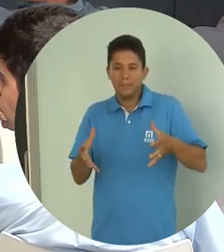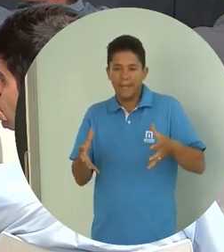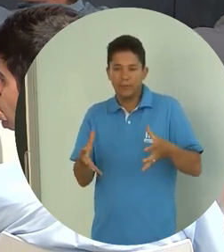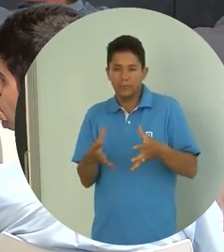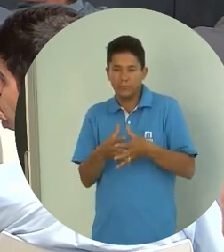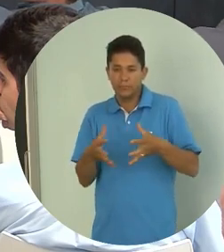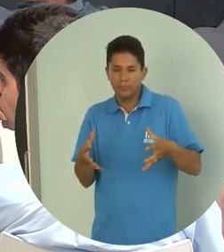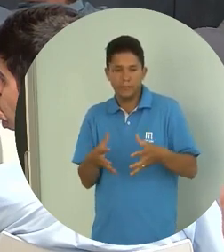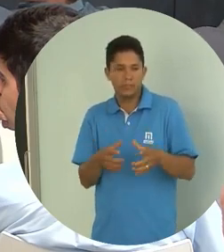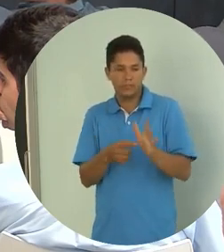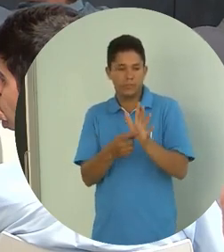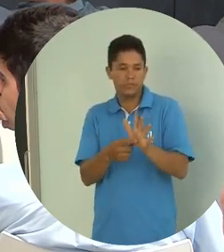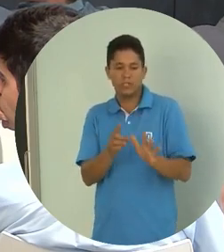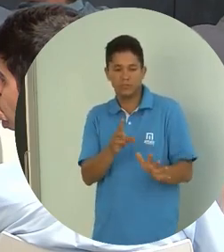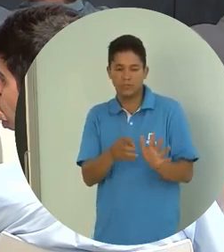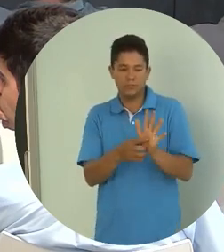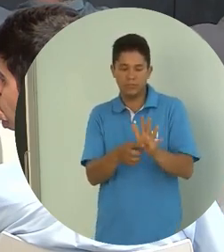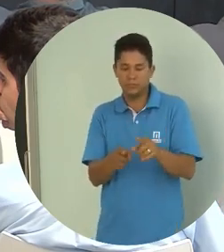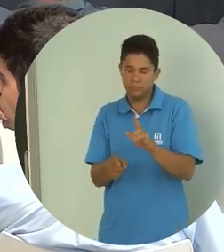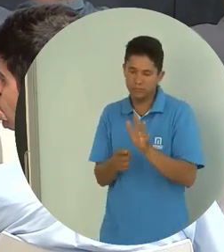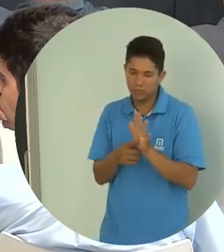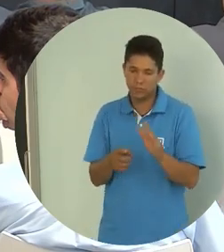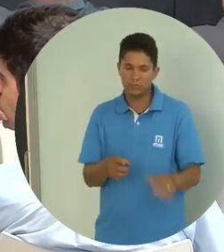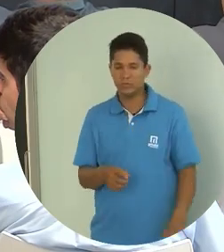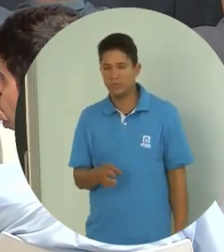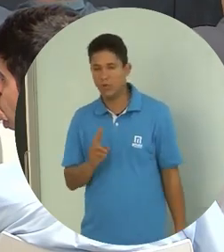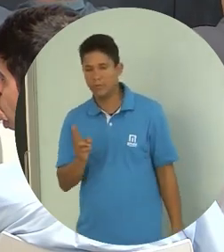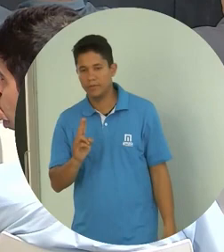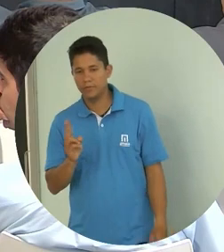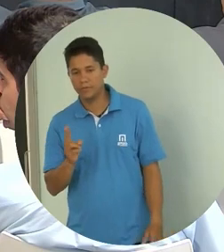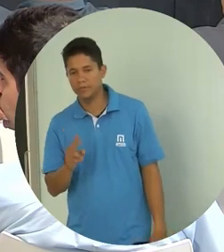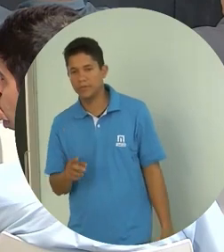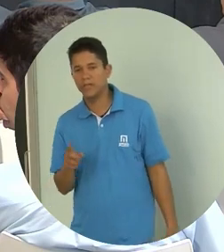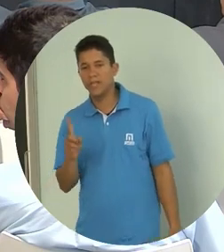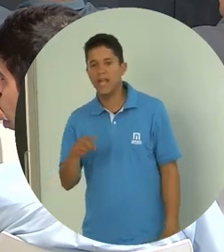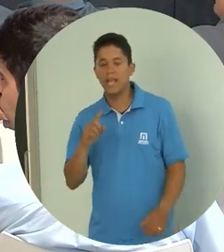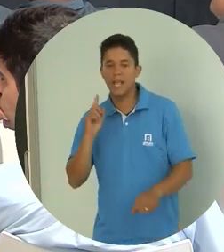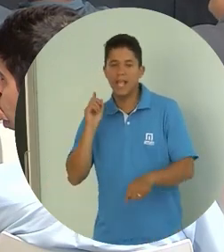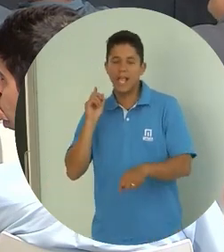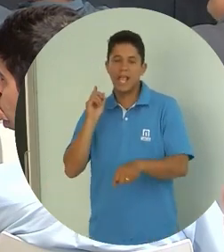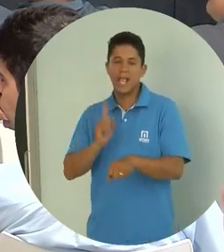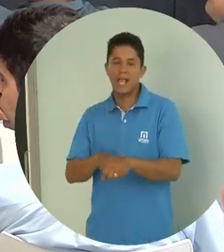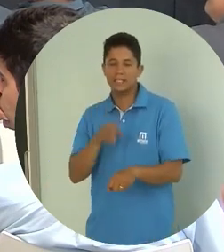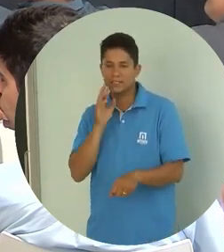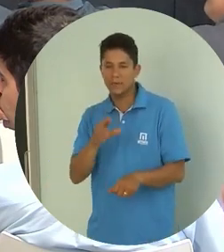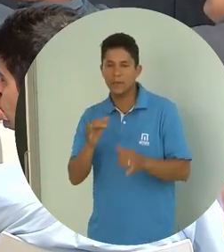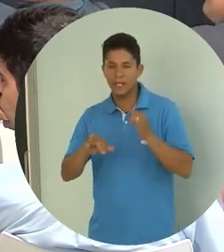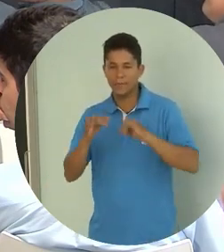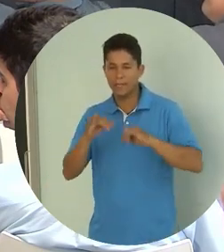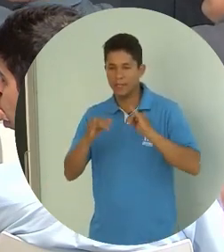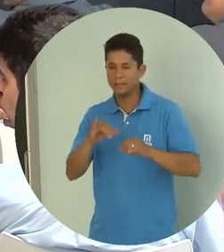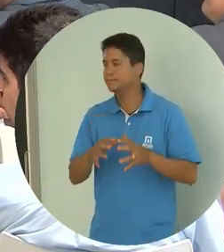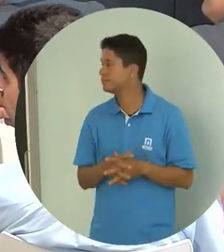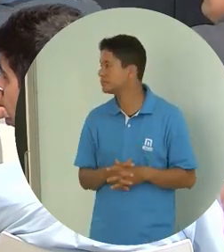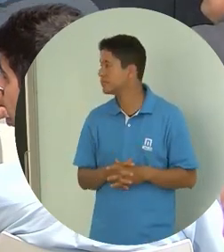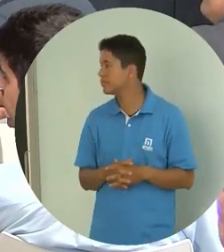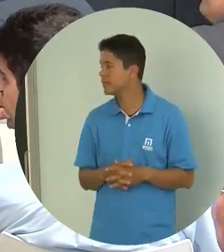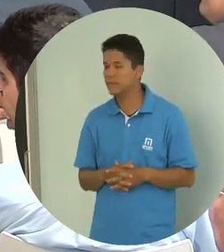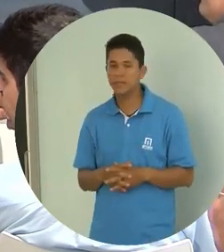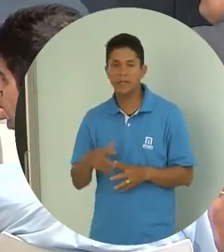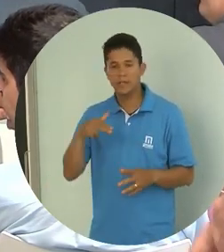a reação dele com o solo. Sim, não a reação química, a reação física, né? É física, um reforço físico. Sim. No caso